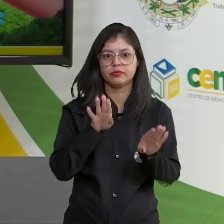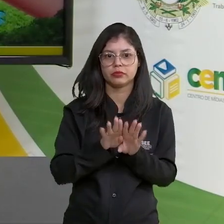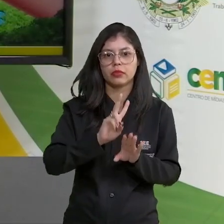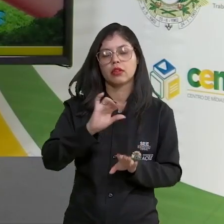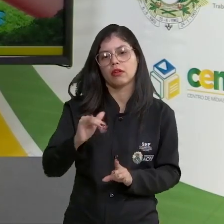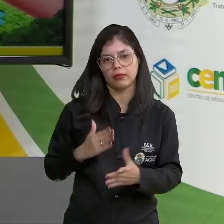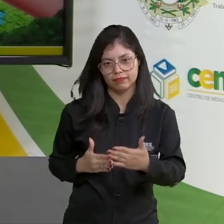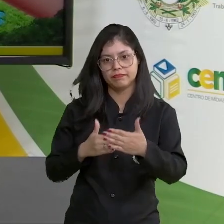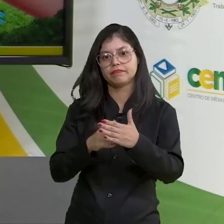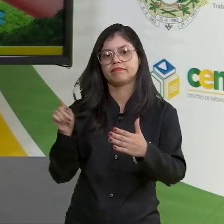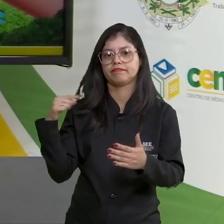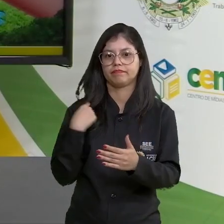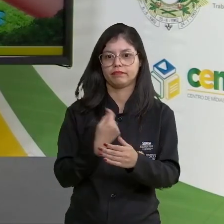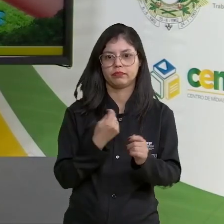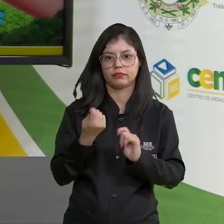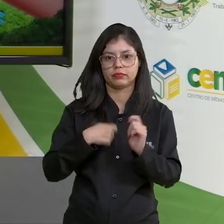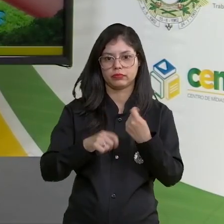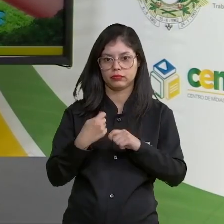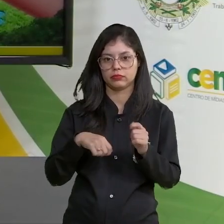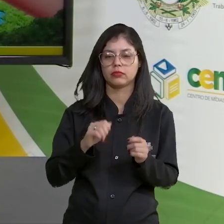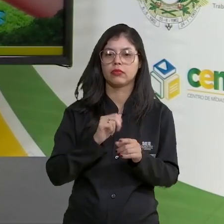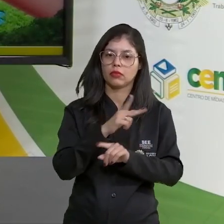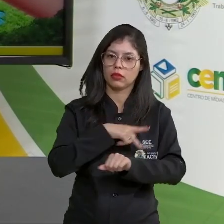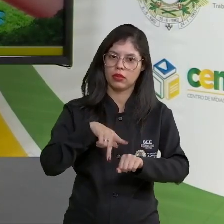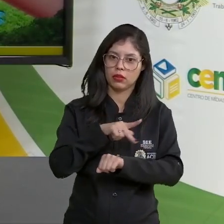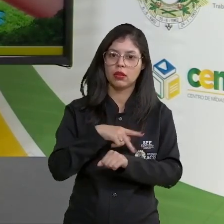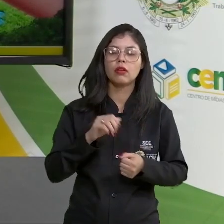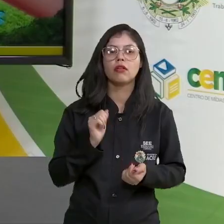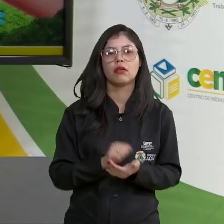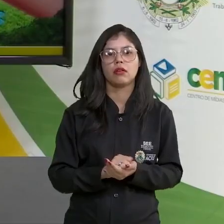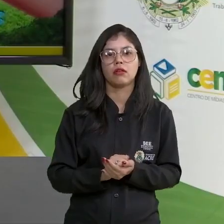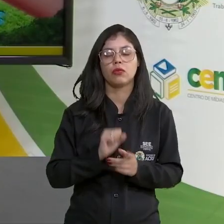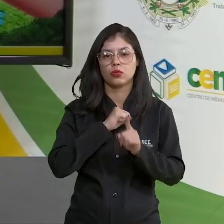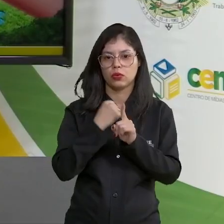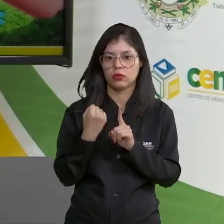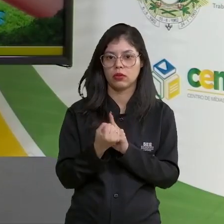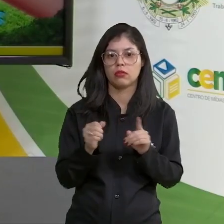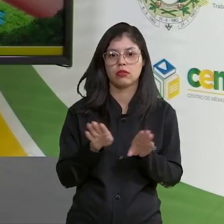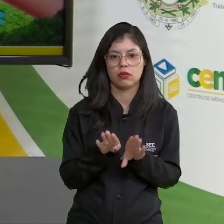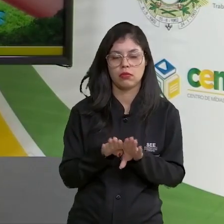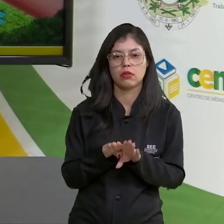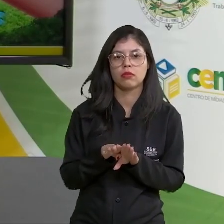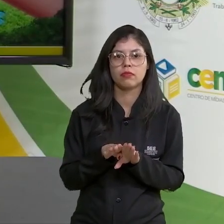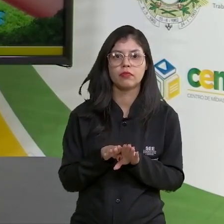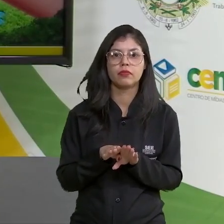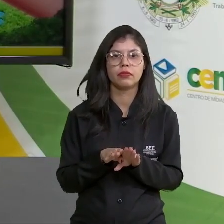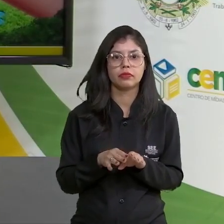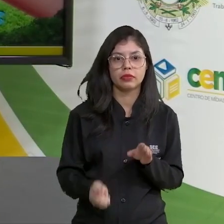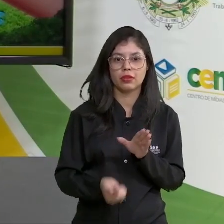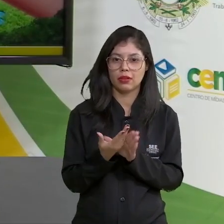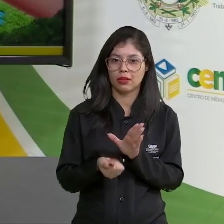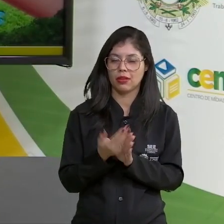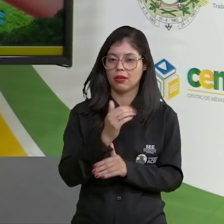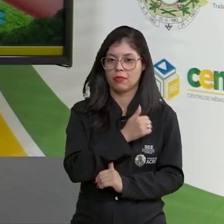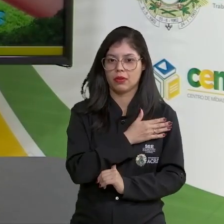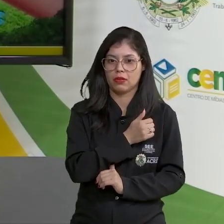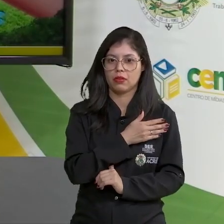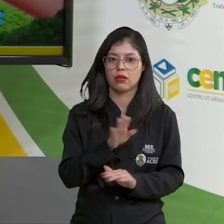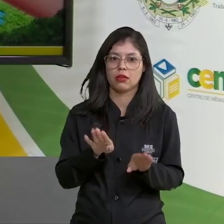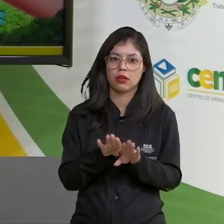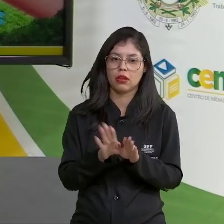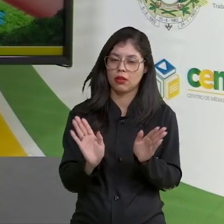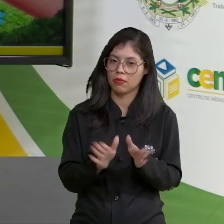vai impactar a economia do país, tá? E o social também. Por quê? Gera muito preconceito com mais